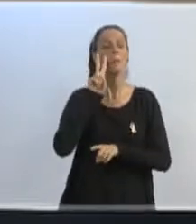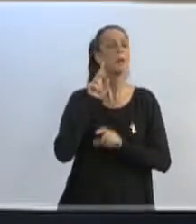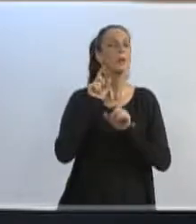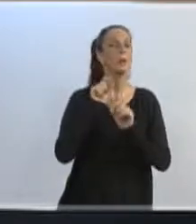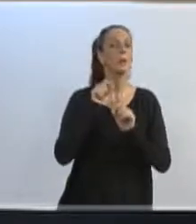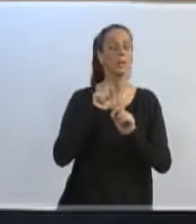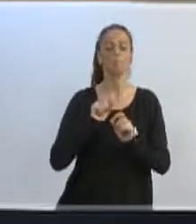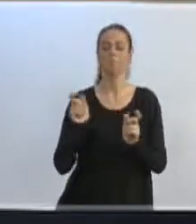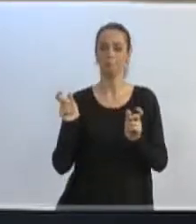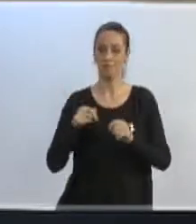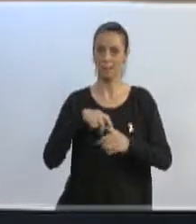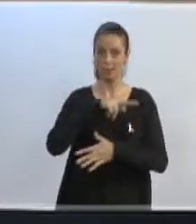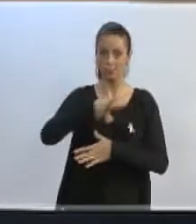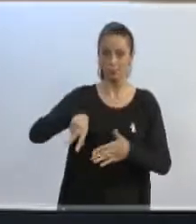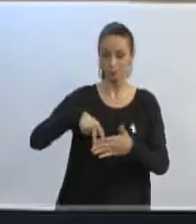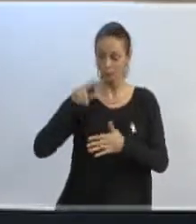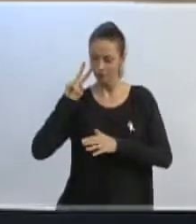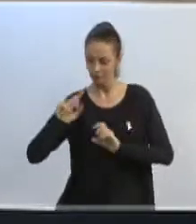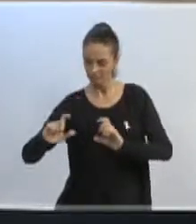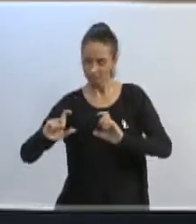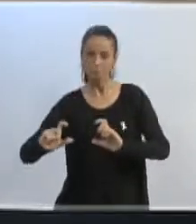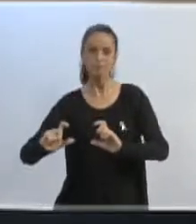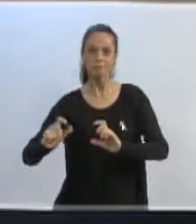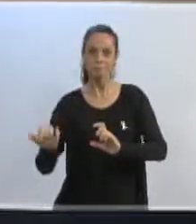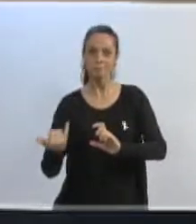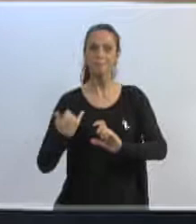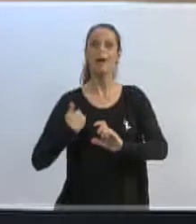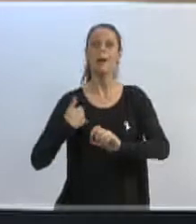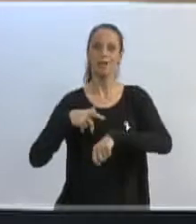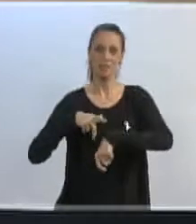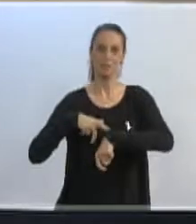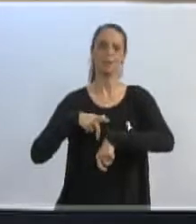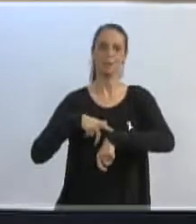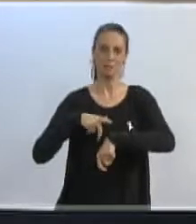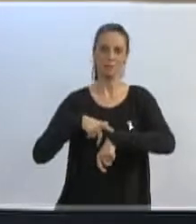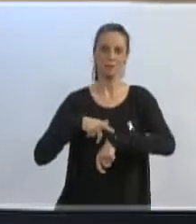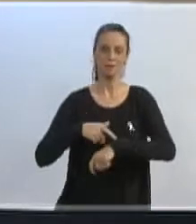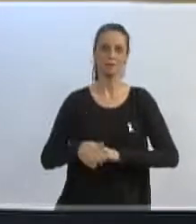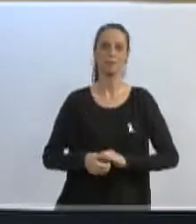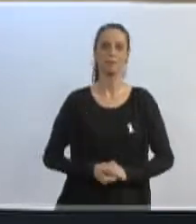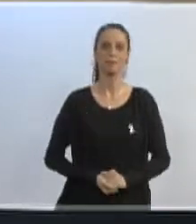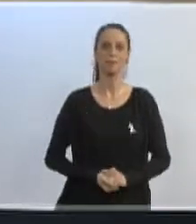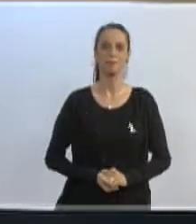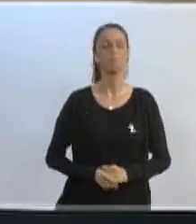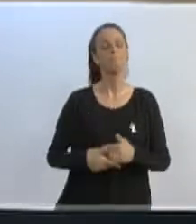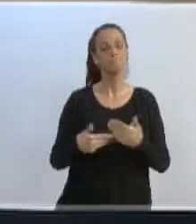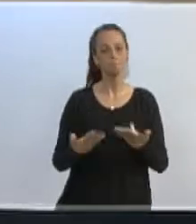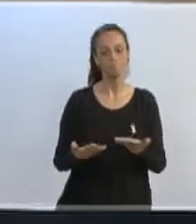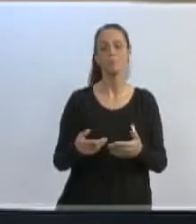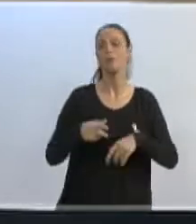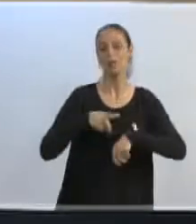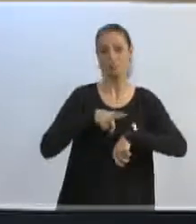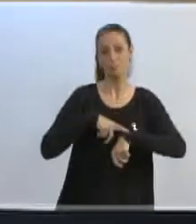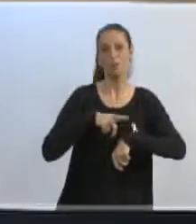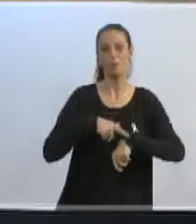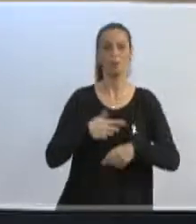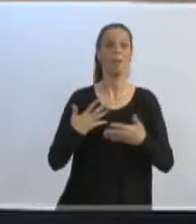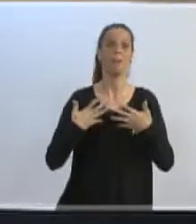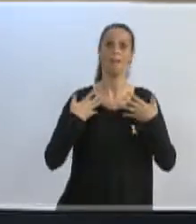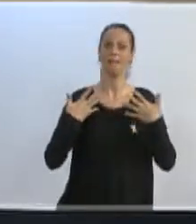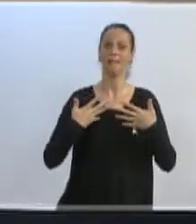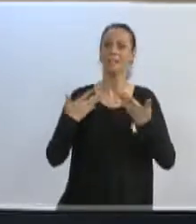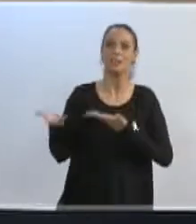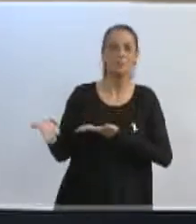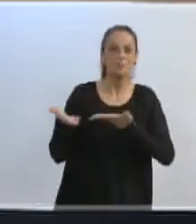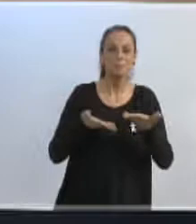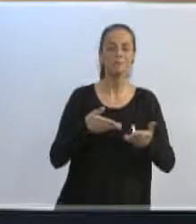no monitor que existe ali na tribuna. E eu gostaria, nesse momento, com muita alegria, de convidar